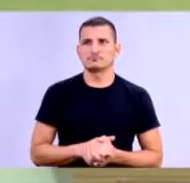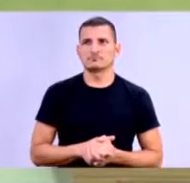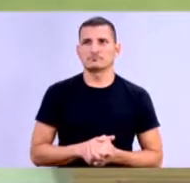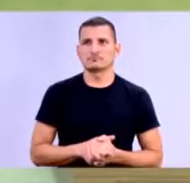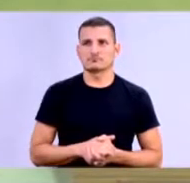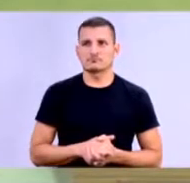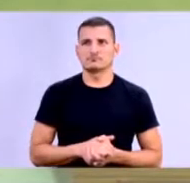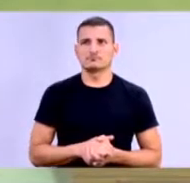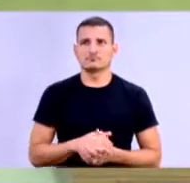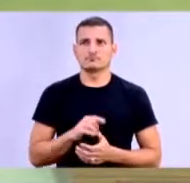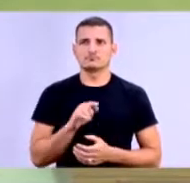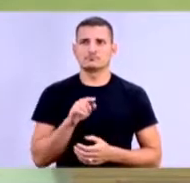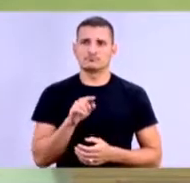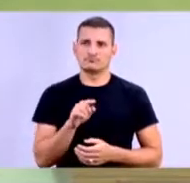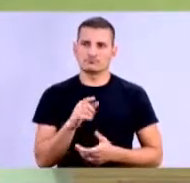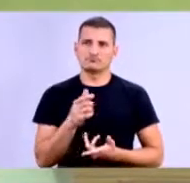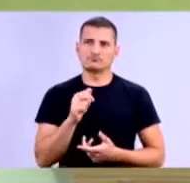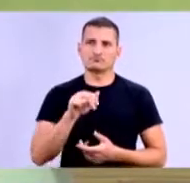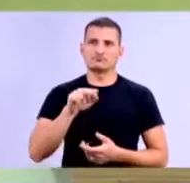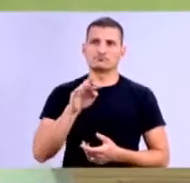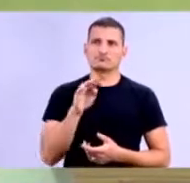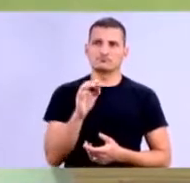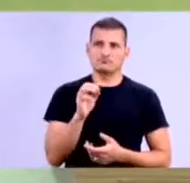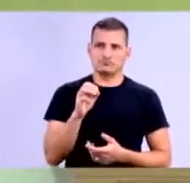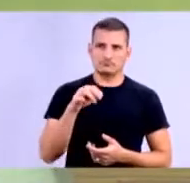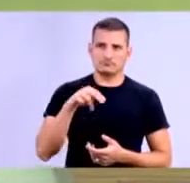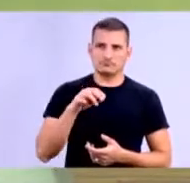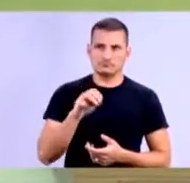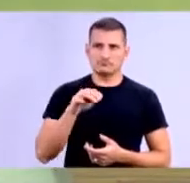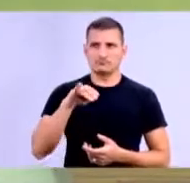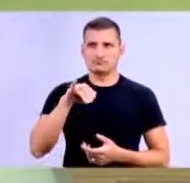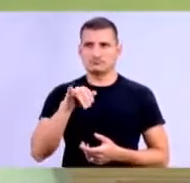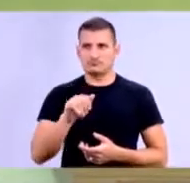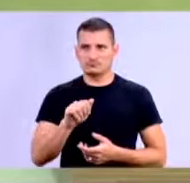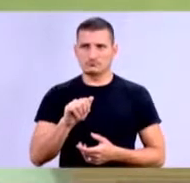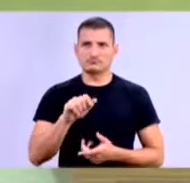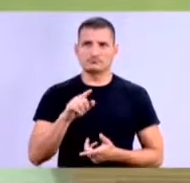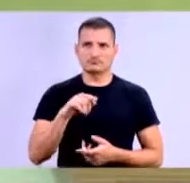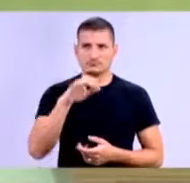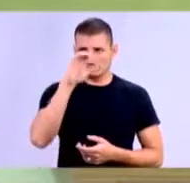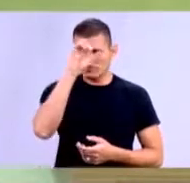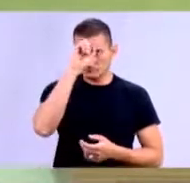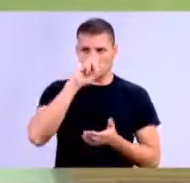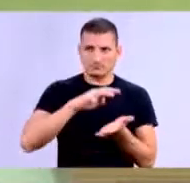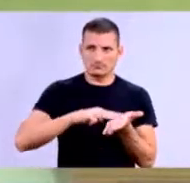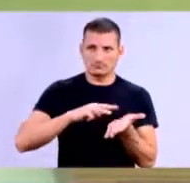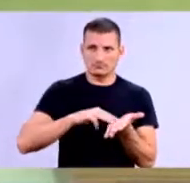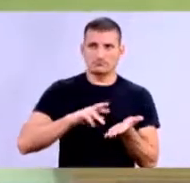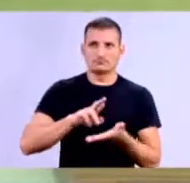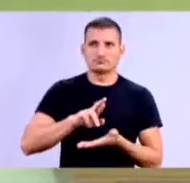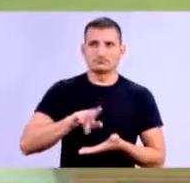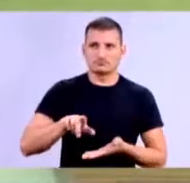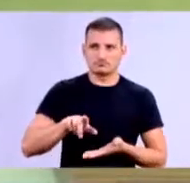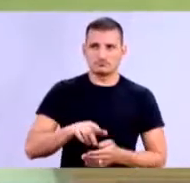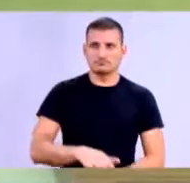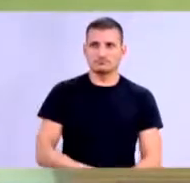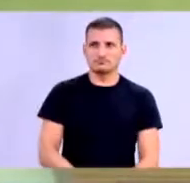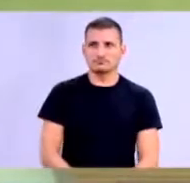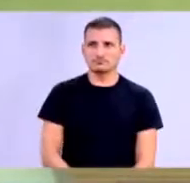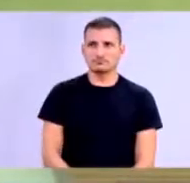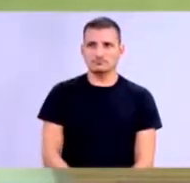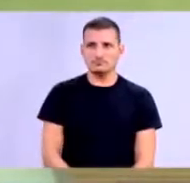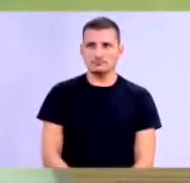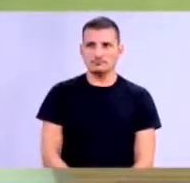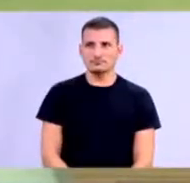proporciona essa autonomia, mas que não deixa de ser um tipo de aprendizagem de metodologia diferenciada. Isso. Alguém